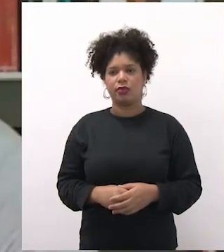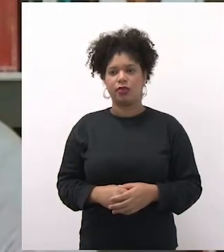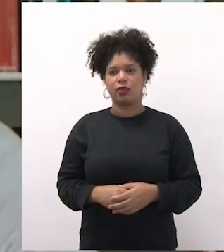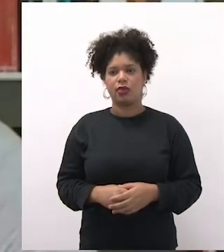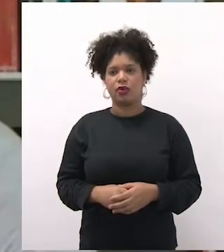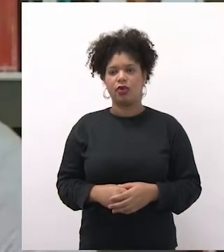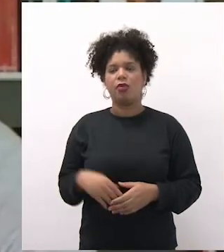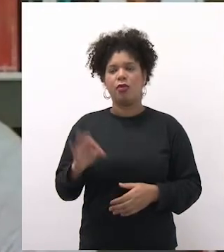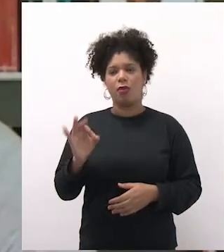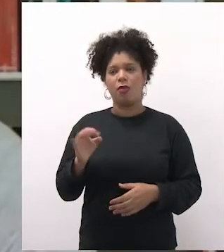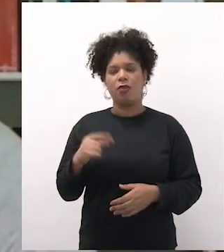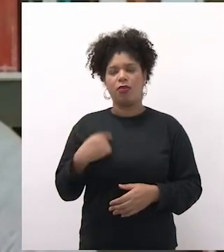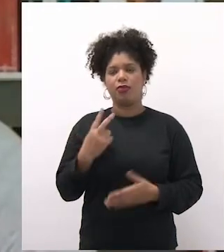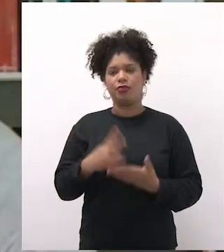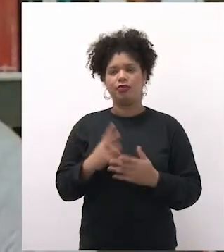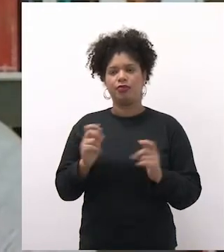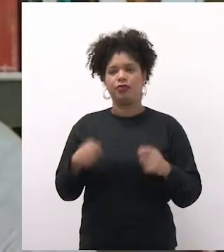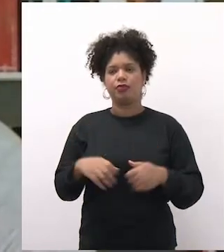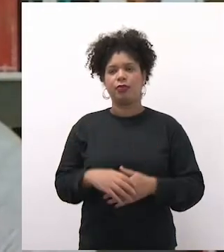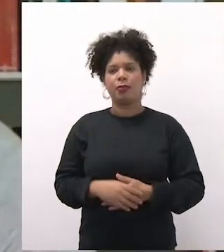Certo.